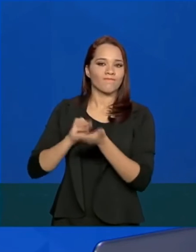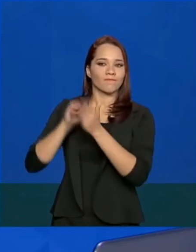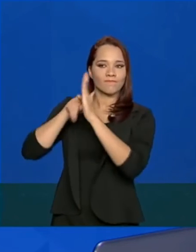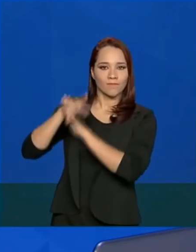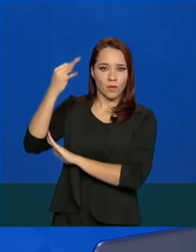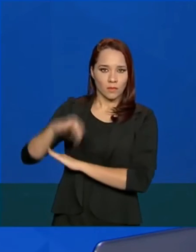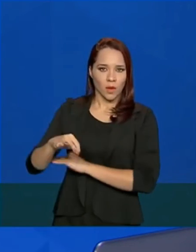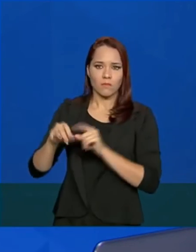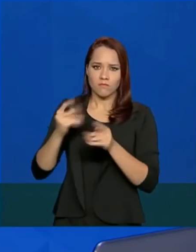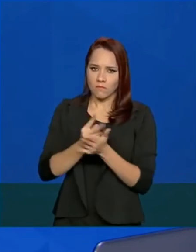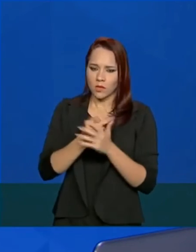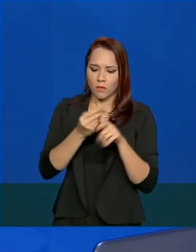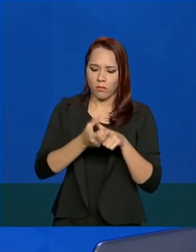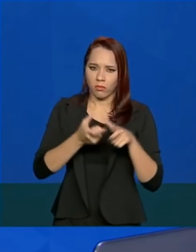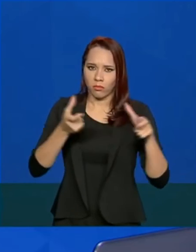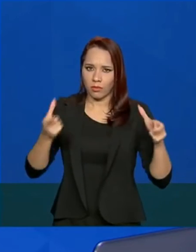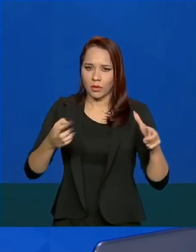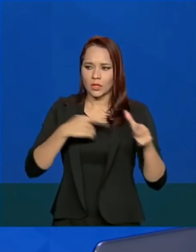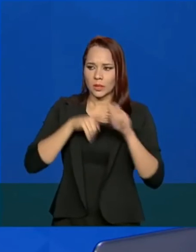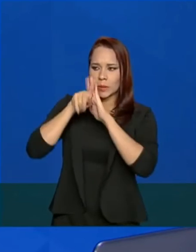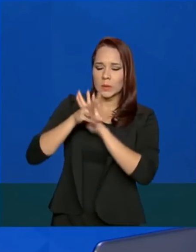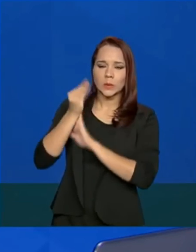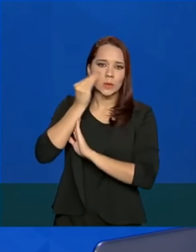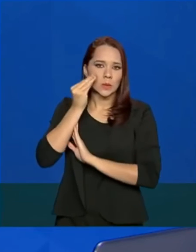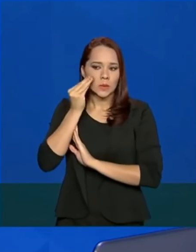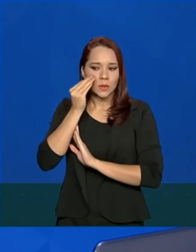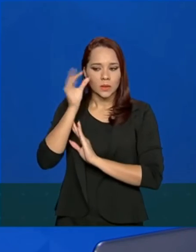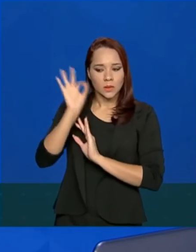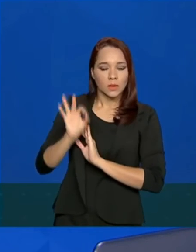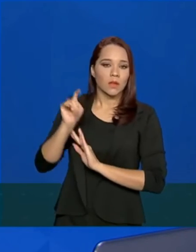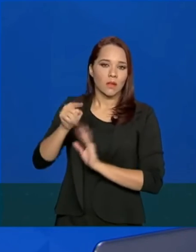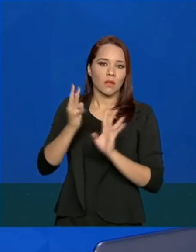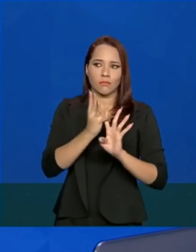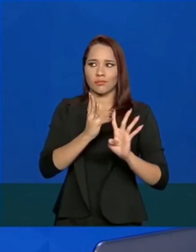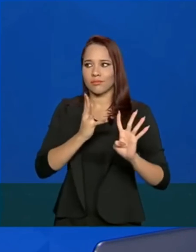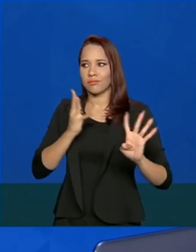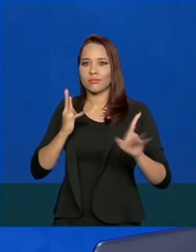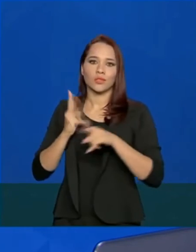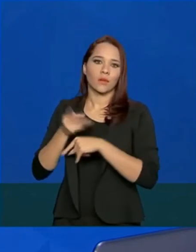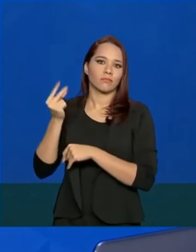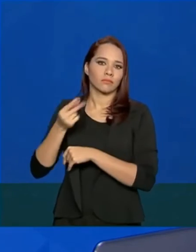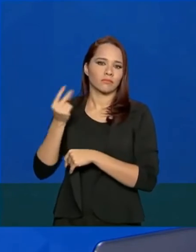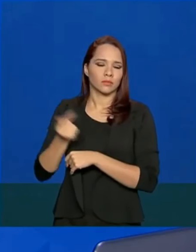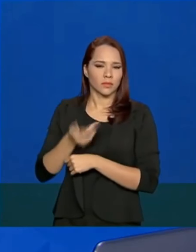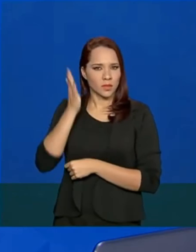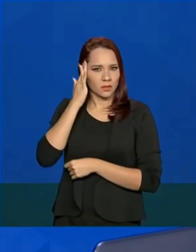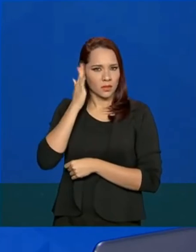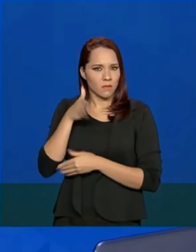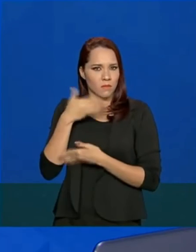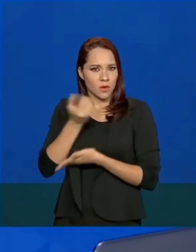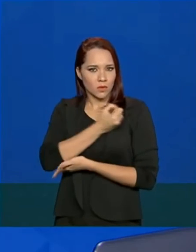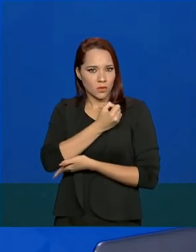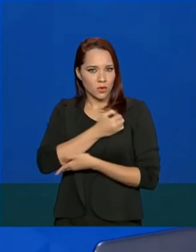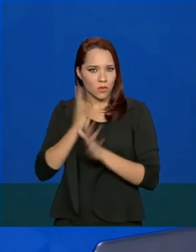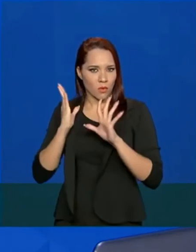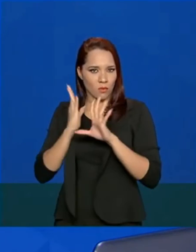com a ampliação da rede de processamento de exames, estes casos estão na fila há algum tempo. Há alguma previsão para que esse número